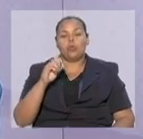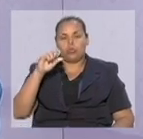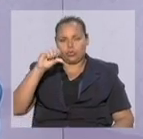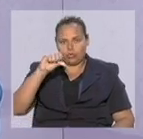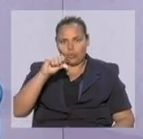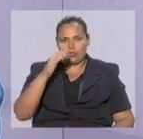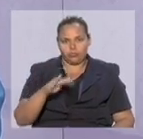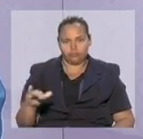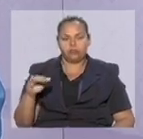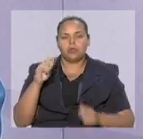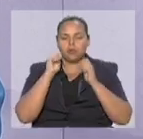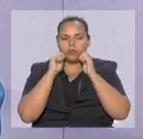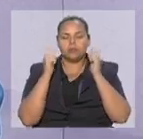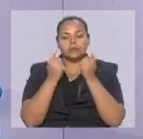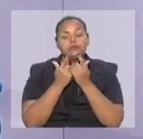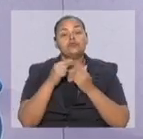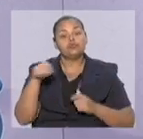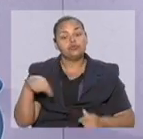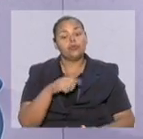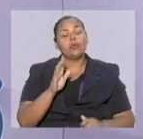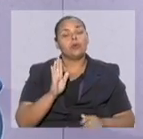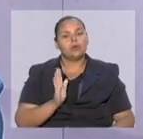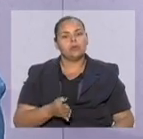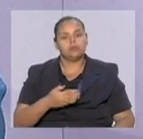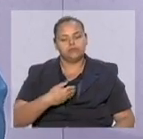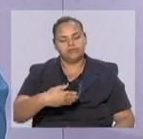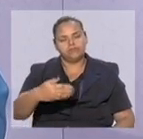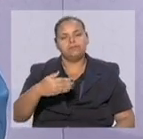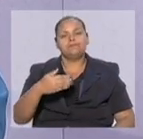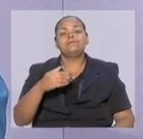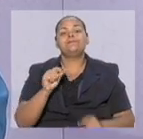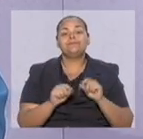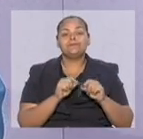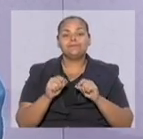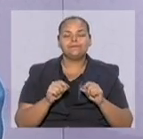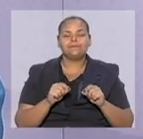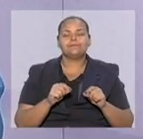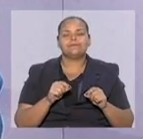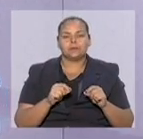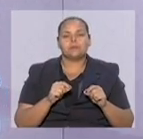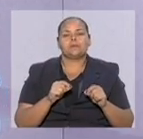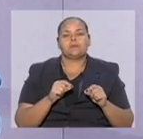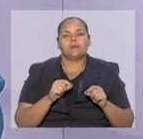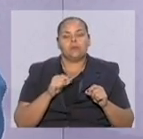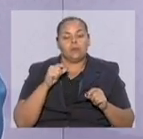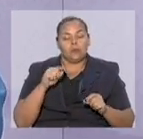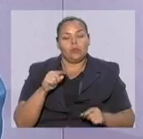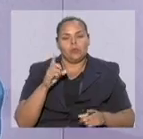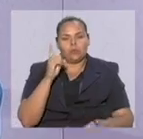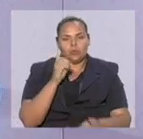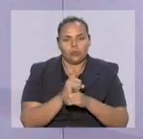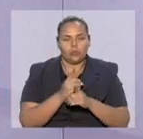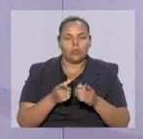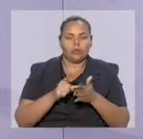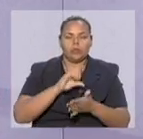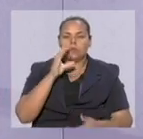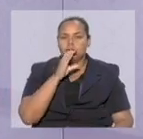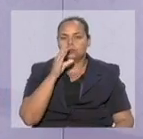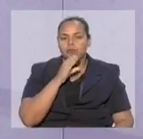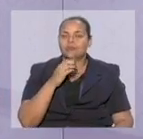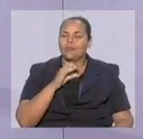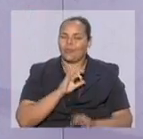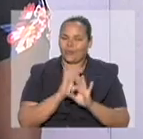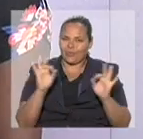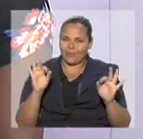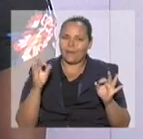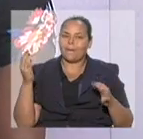às 9h30, na Alerj, para nós já darmos o primeiro passo, que é a articulação do diagnóstico